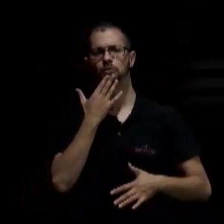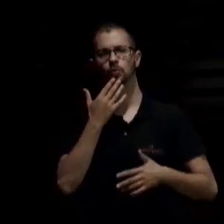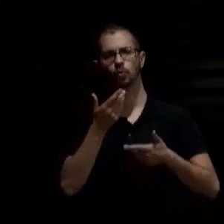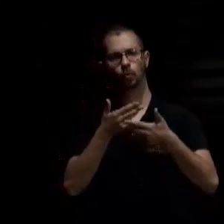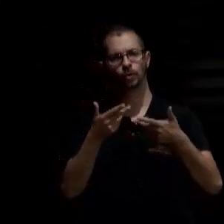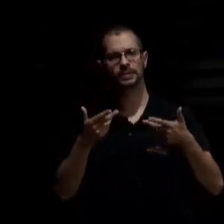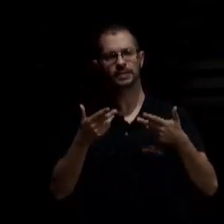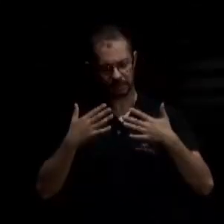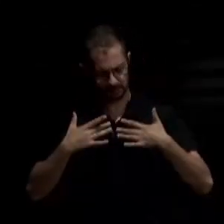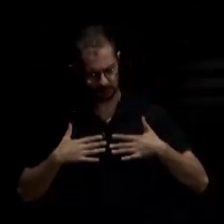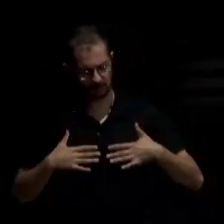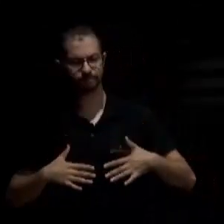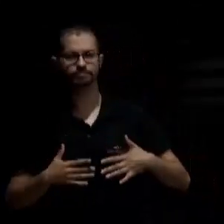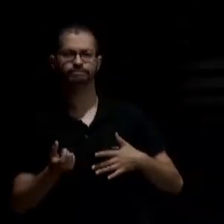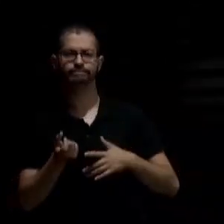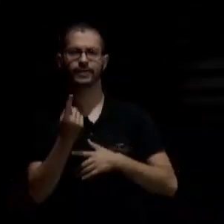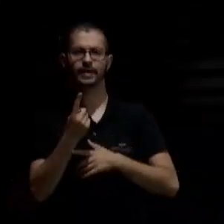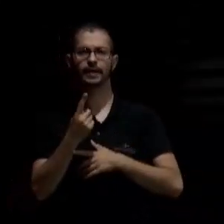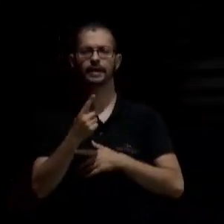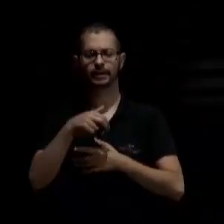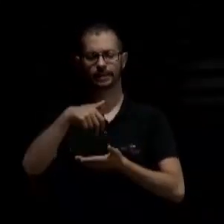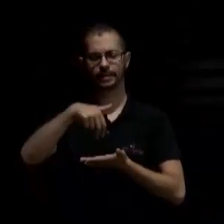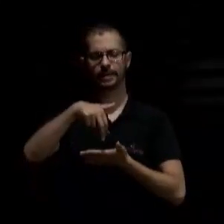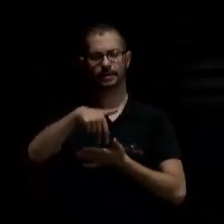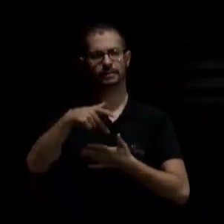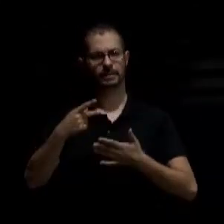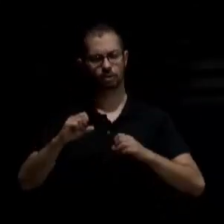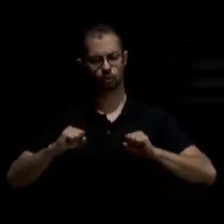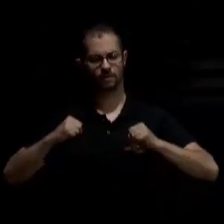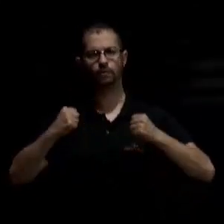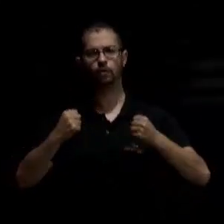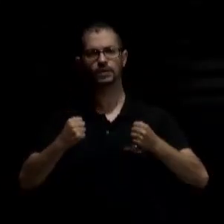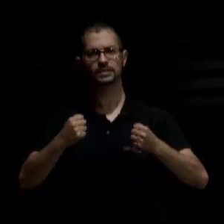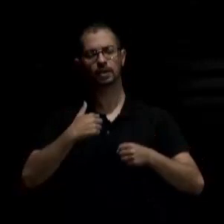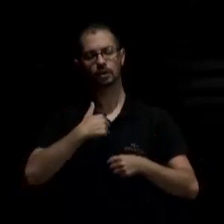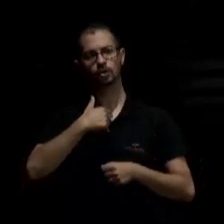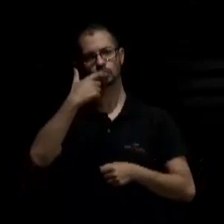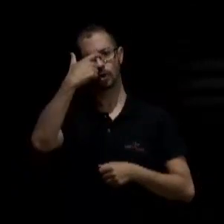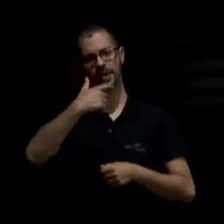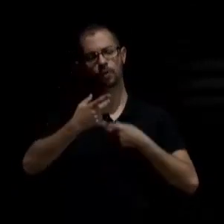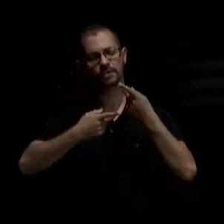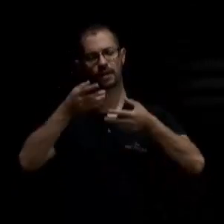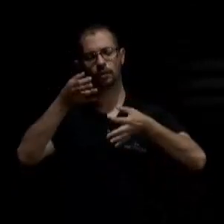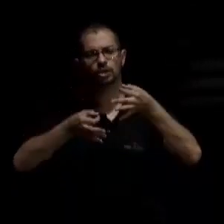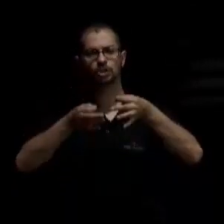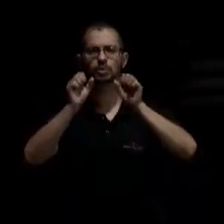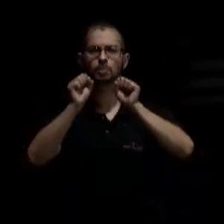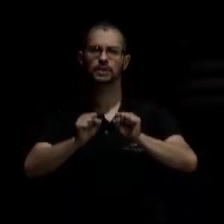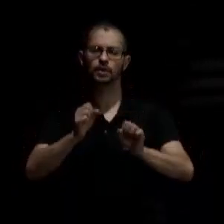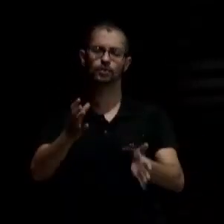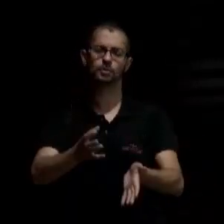em sua vestidura, que marcha na plenitude da sua força? Sou eu que falo em justiça, poderoso para